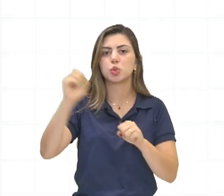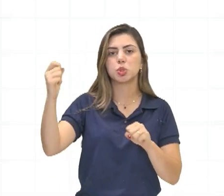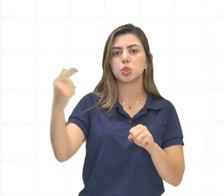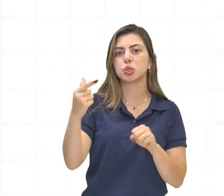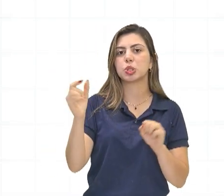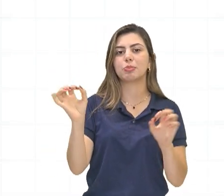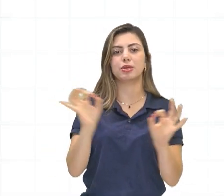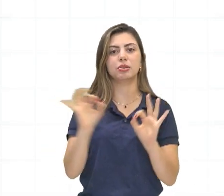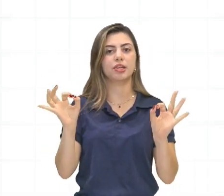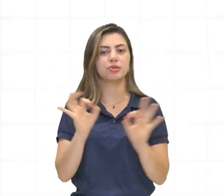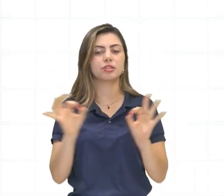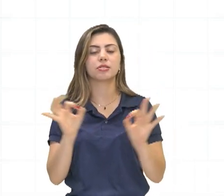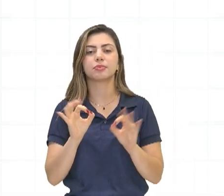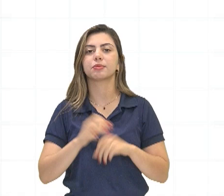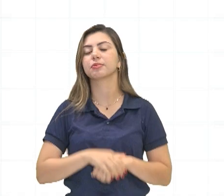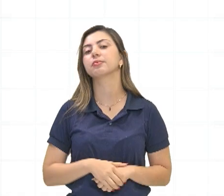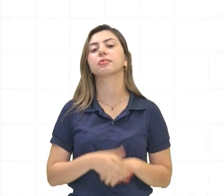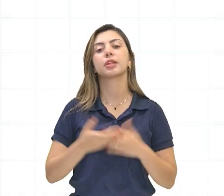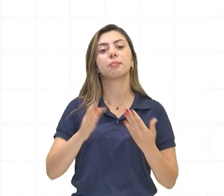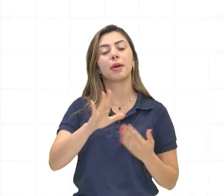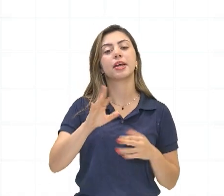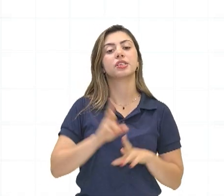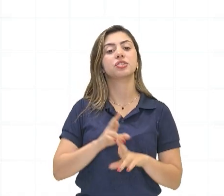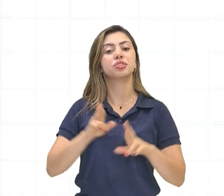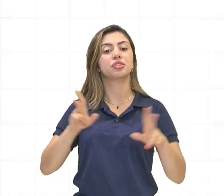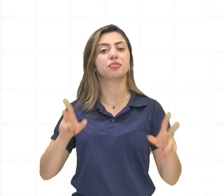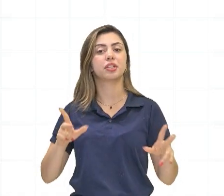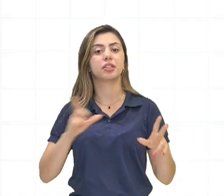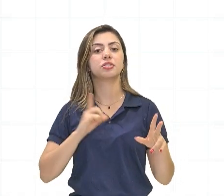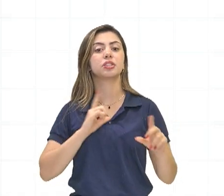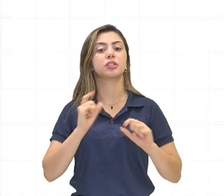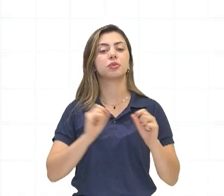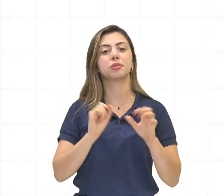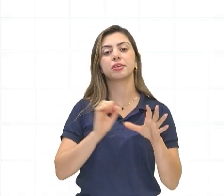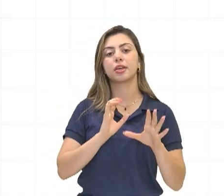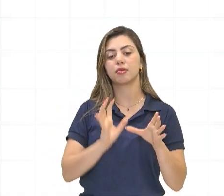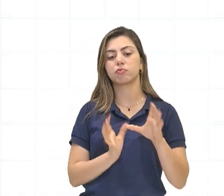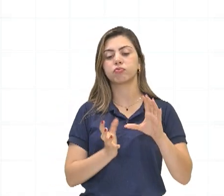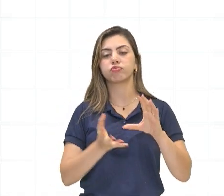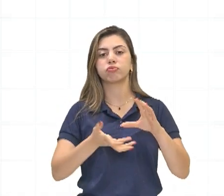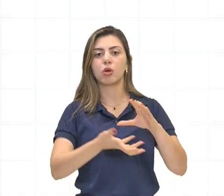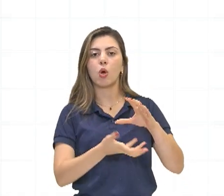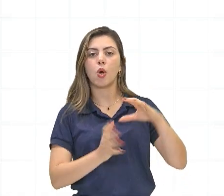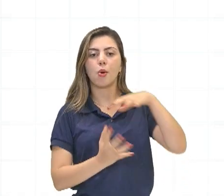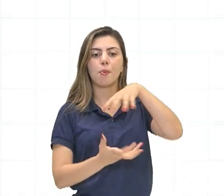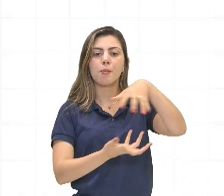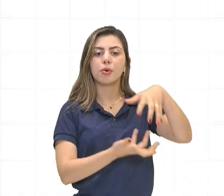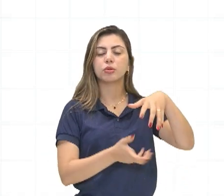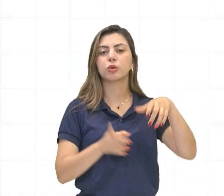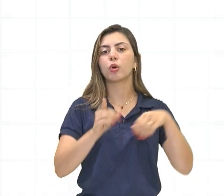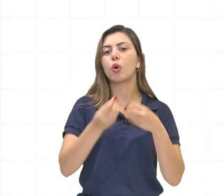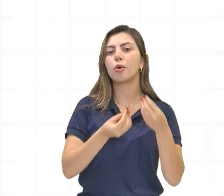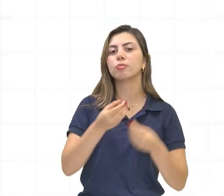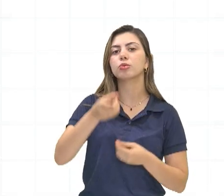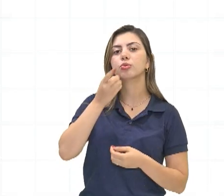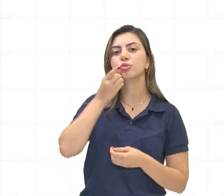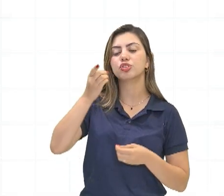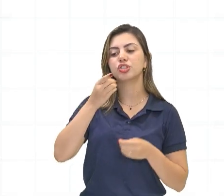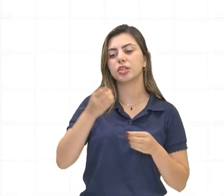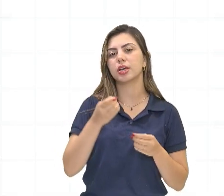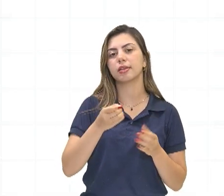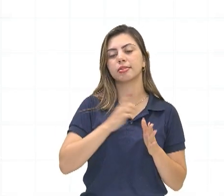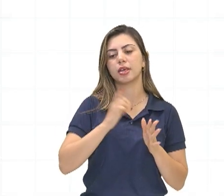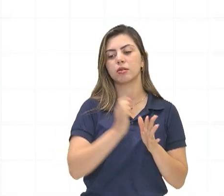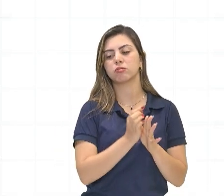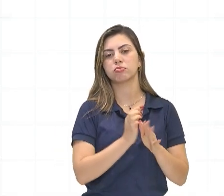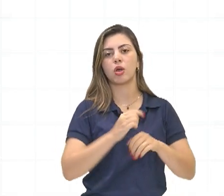sol, né? Diferente do verão no polo oposto, quando os dias são mais prolongados, né? Então aí